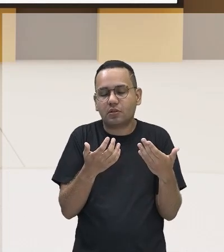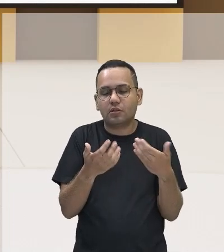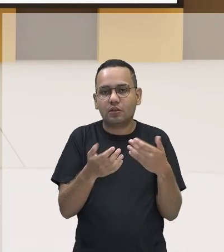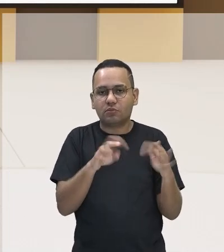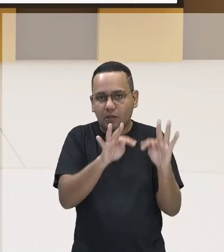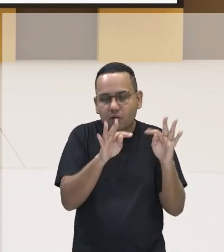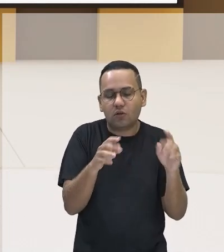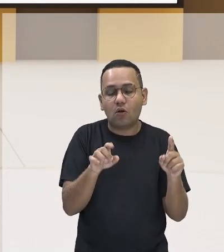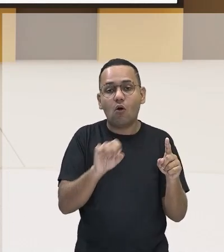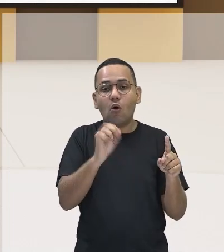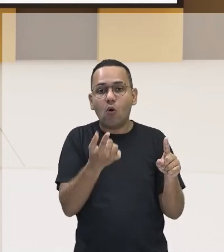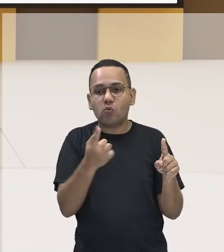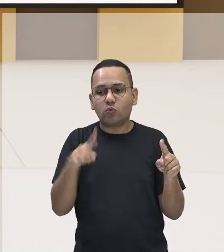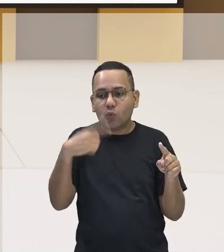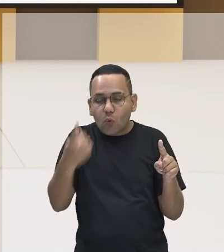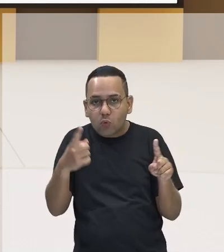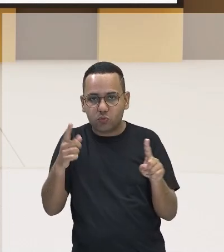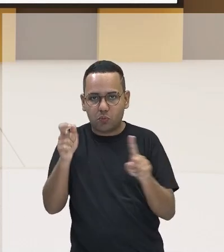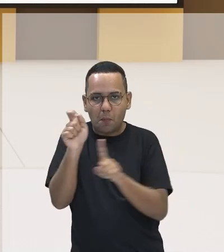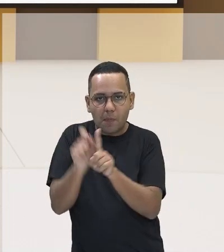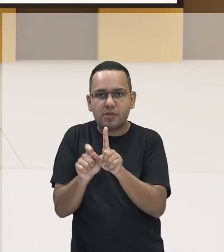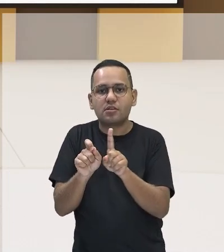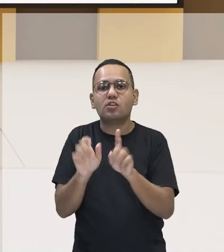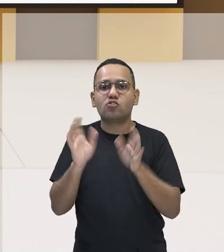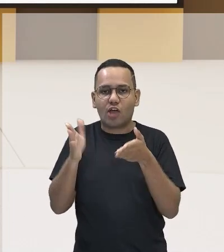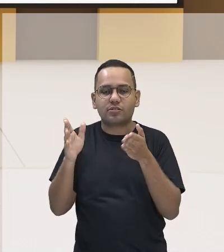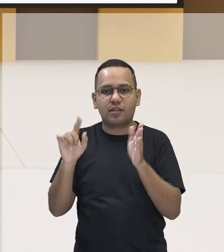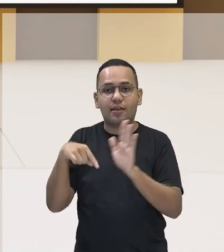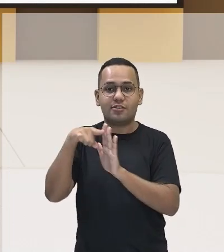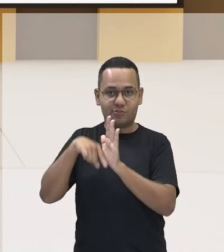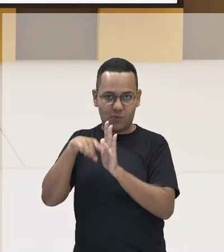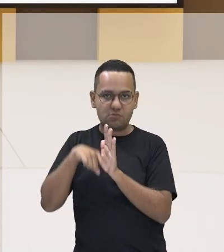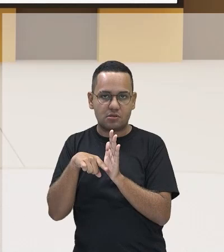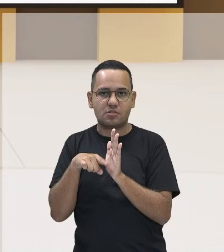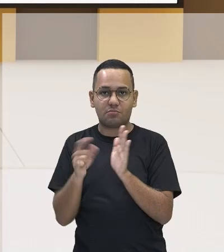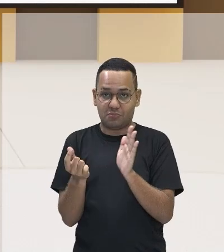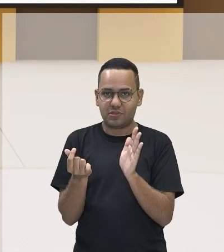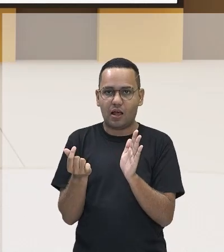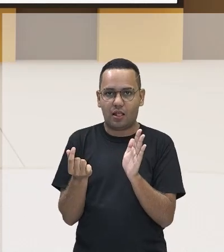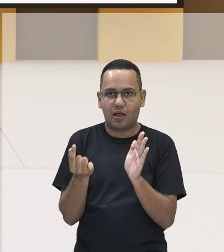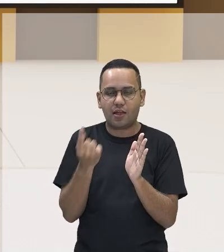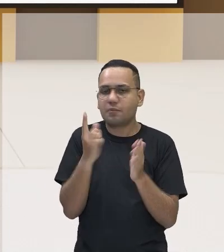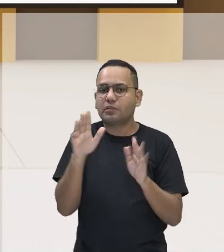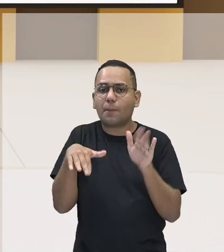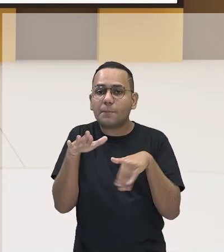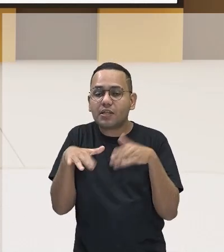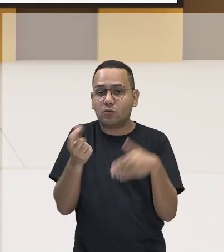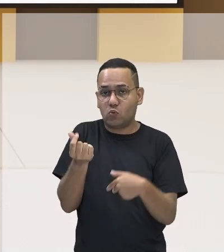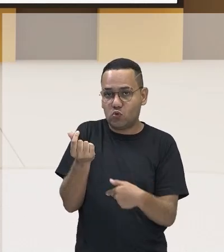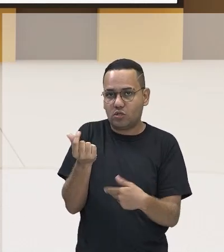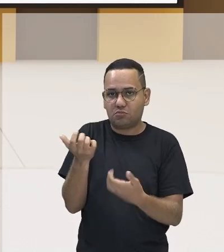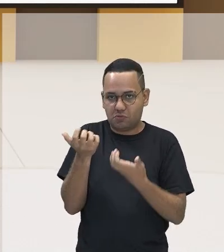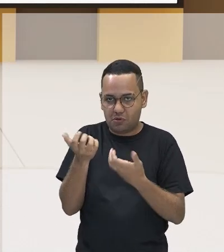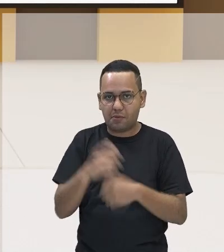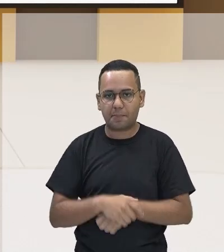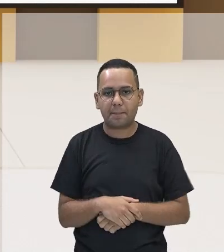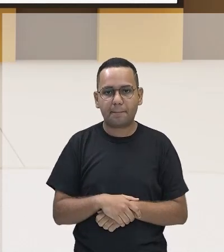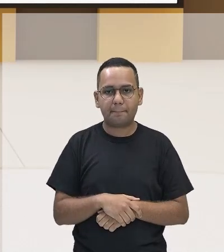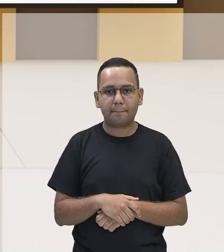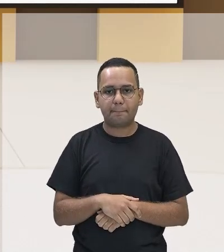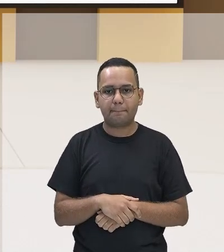são empréstimos de curto prazo, geralmente de pequeno valor, destinados a cobrir despesas até o próximo